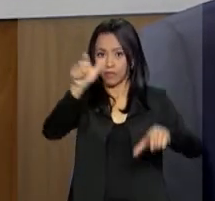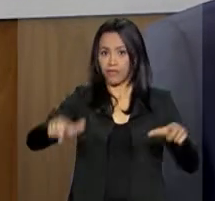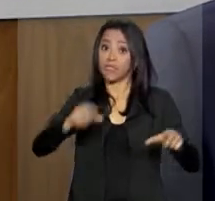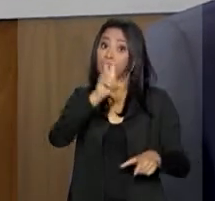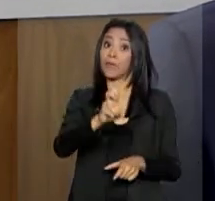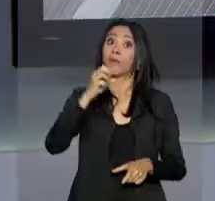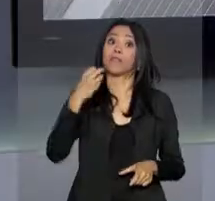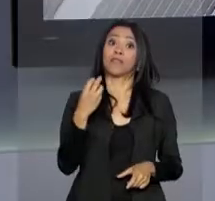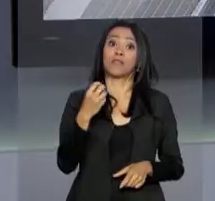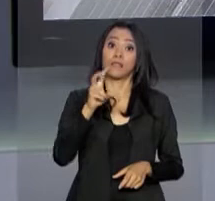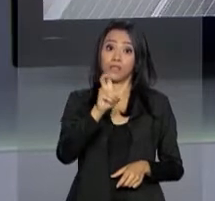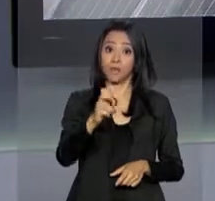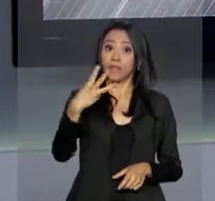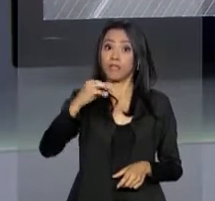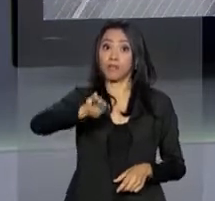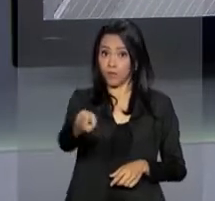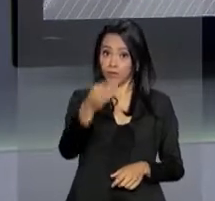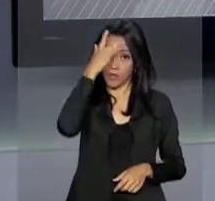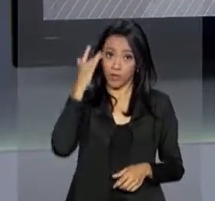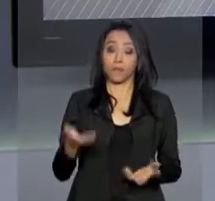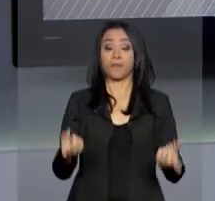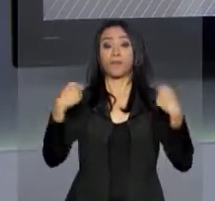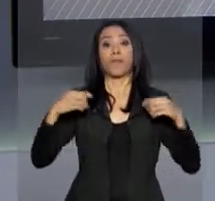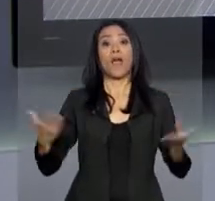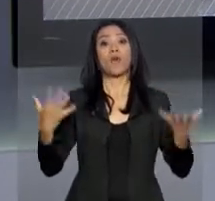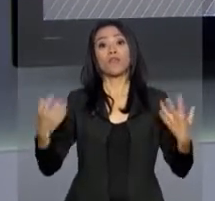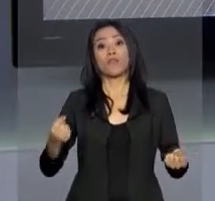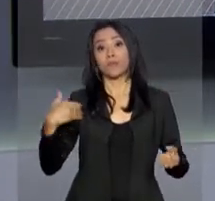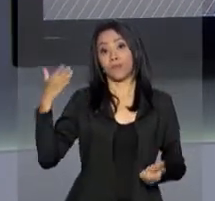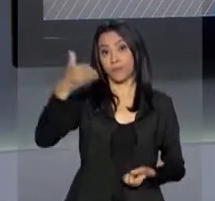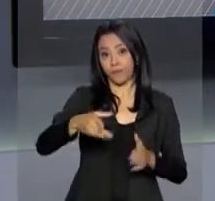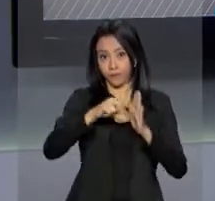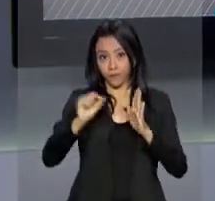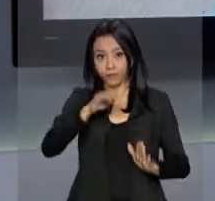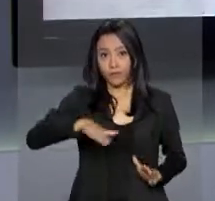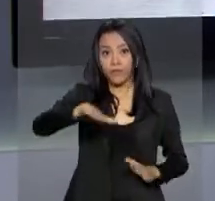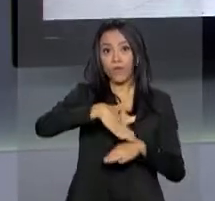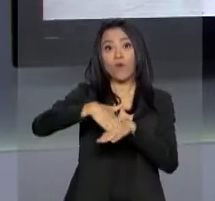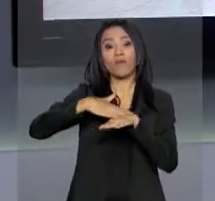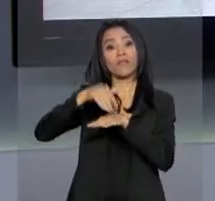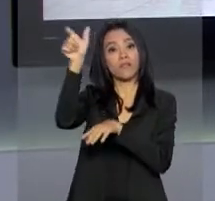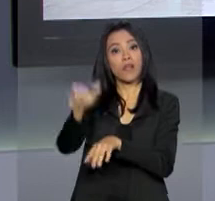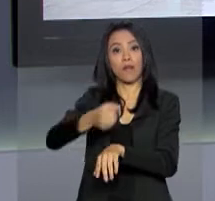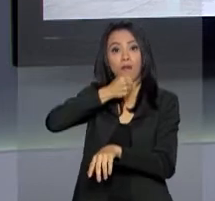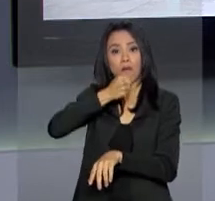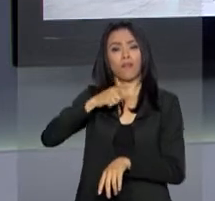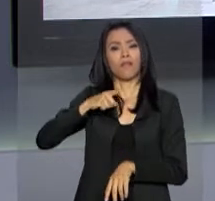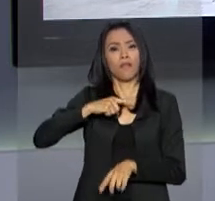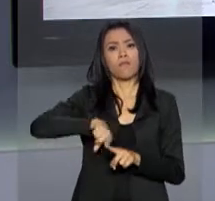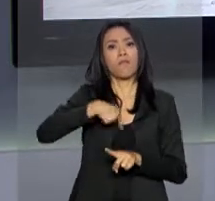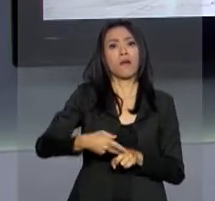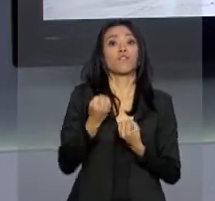de brasileiros e vamos voltar ao palácio do planalto para conversar com a repórter gabriela noronha que tem mais informações sobre a agenda do presidente